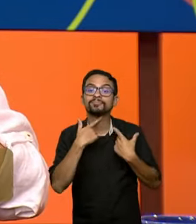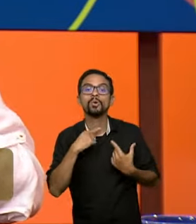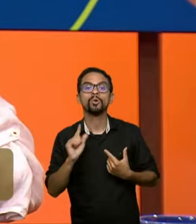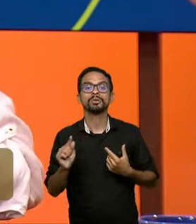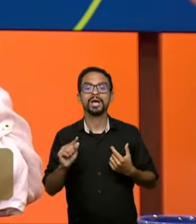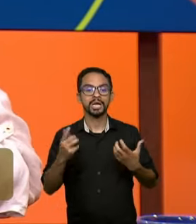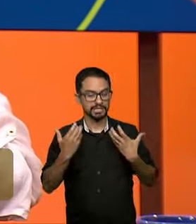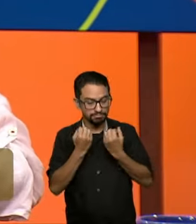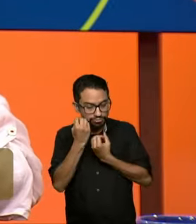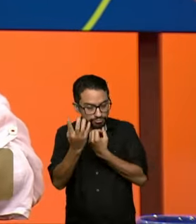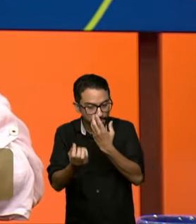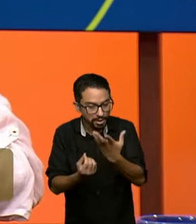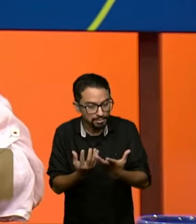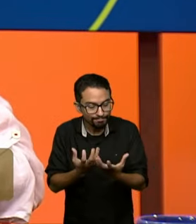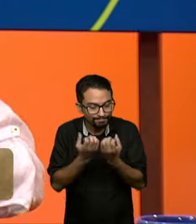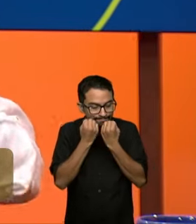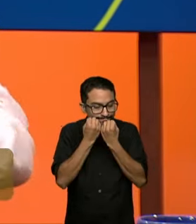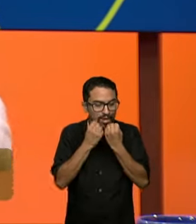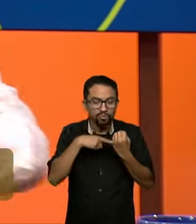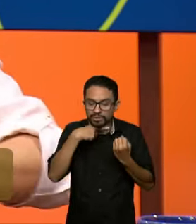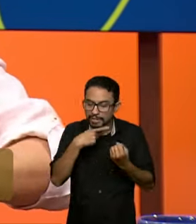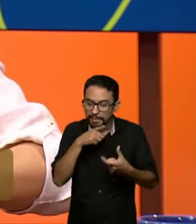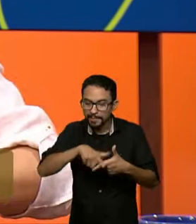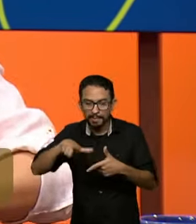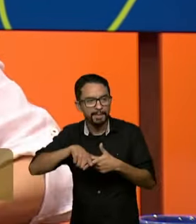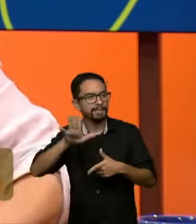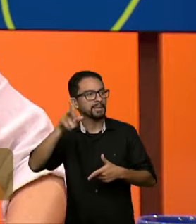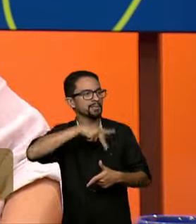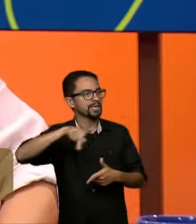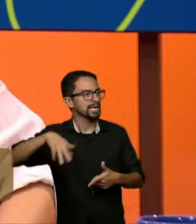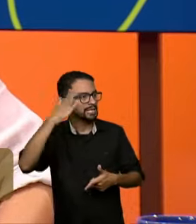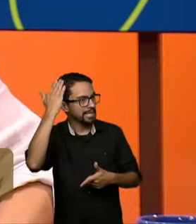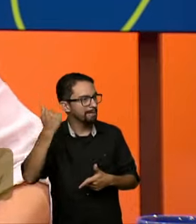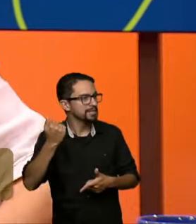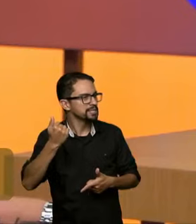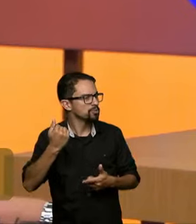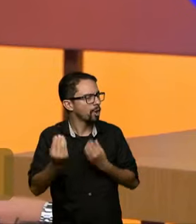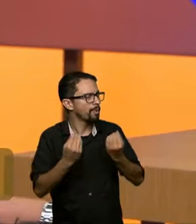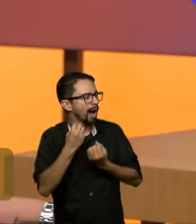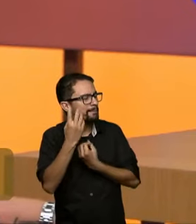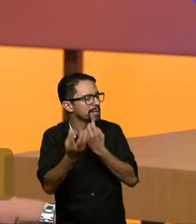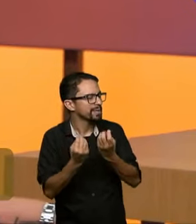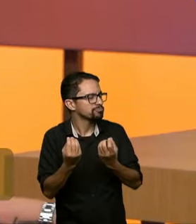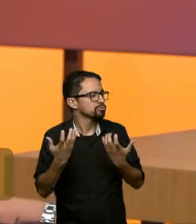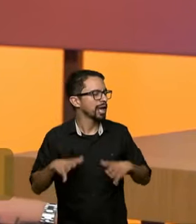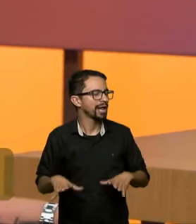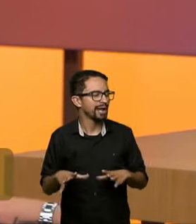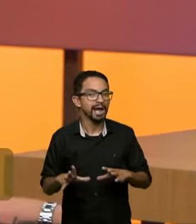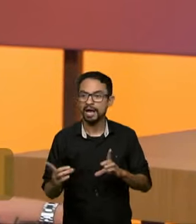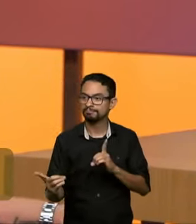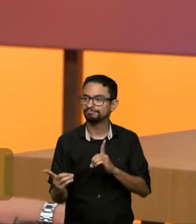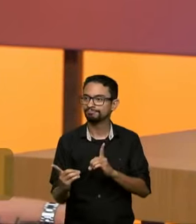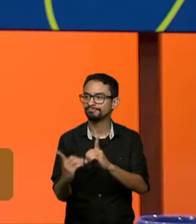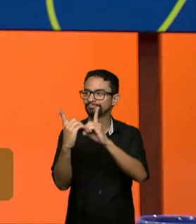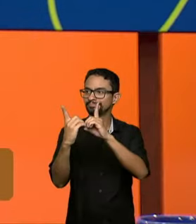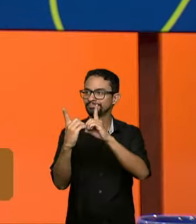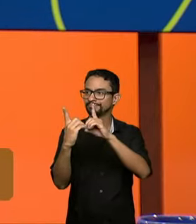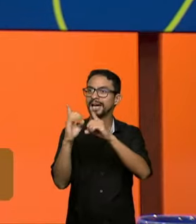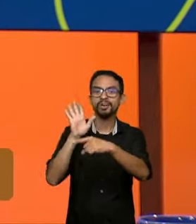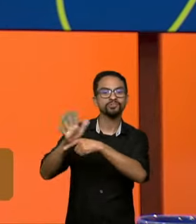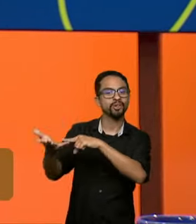se abrir, mas não tem as ferramentas. A professora tem todas as ferramentas, mas não quer se abrir. Não quer se abrir. Aí as duas se encontram e uma que quebra lindo. A casca da